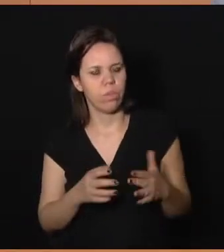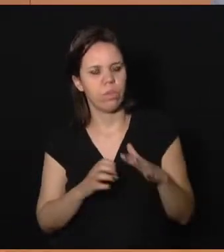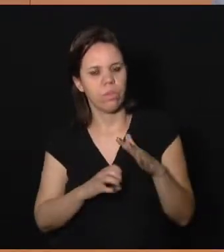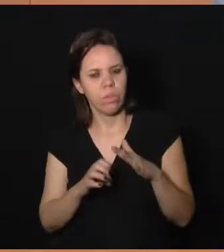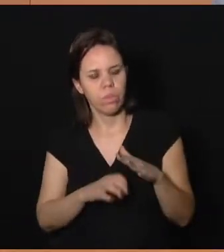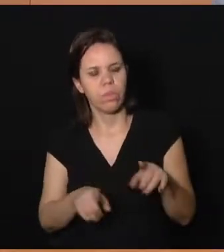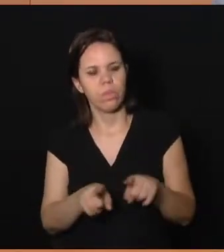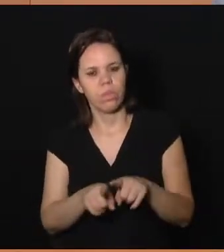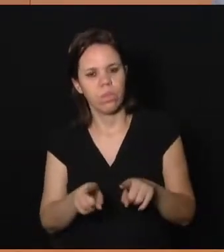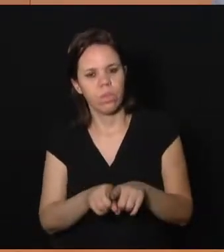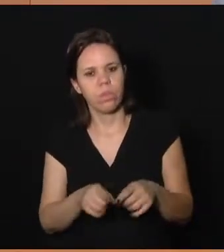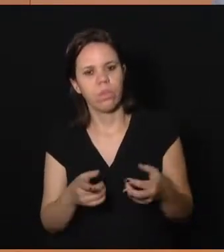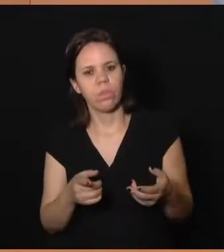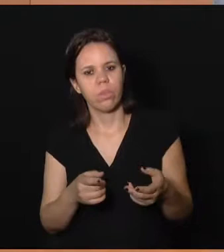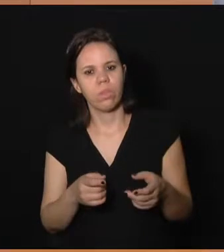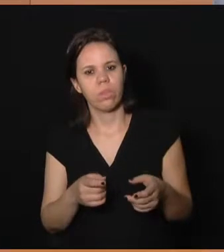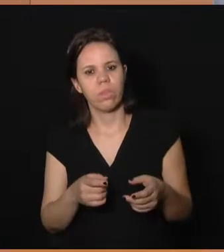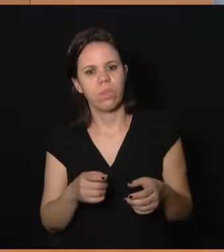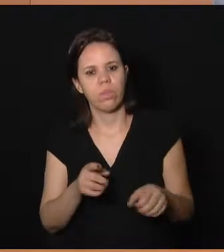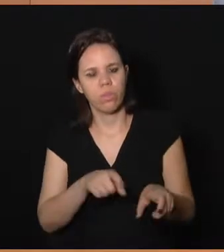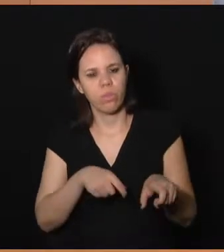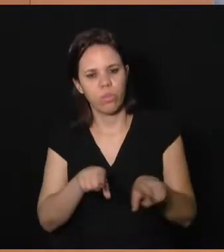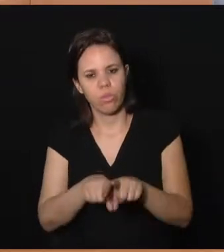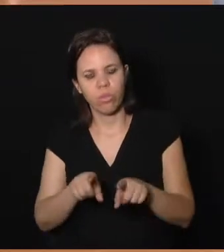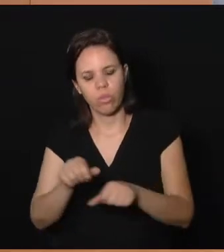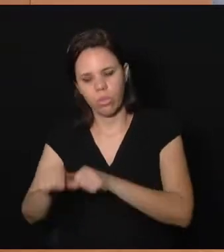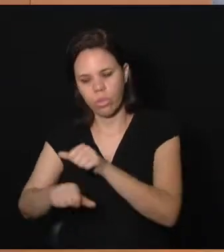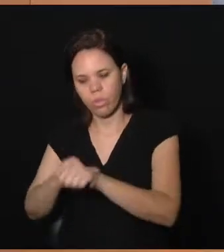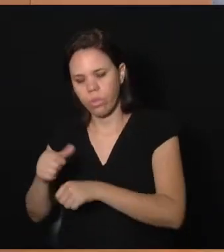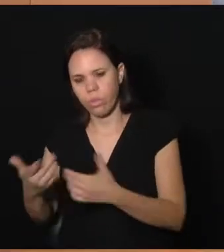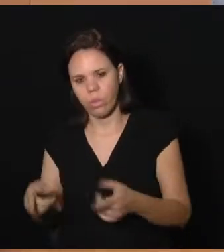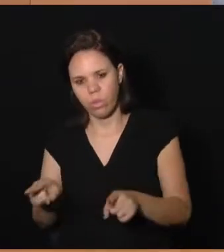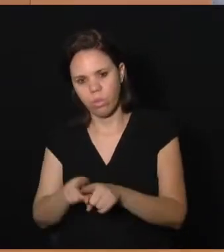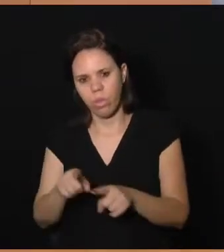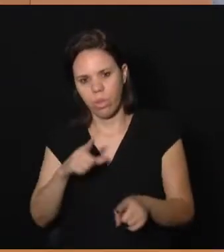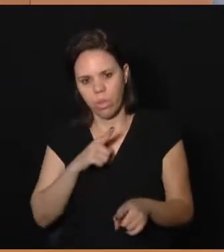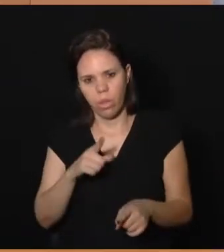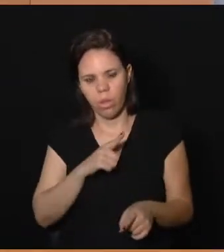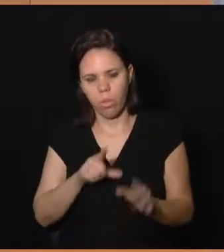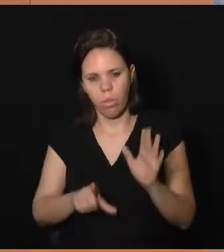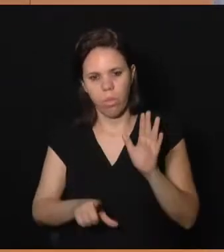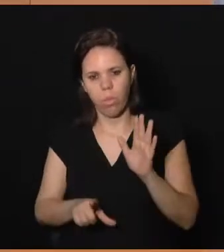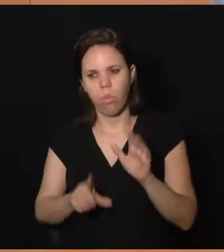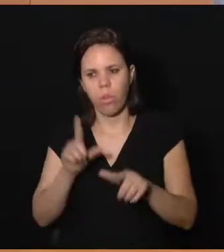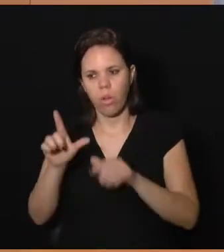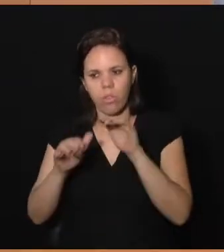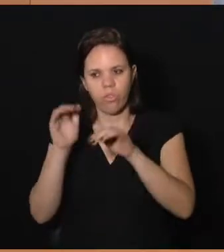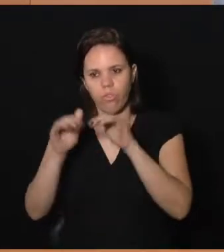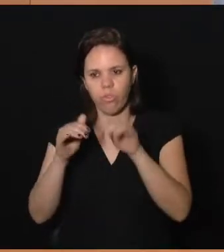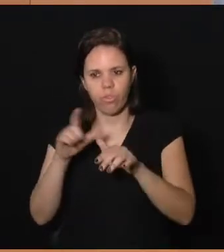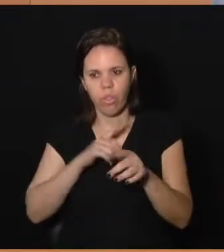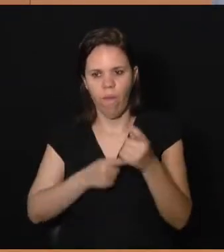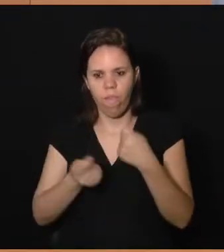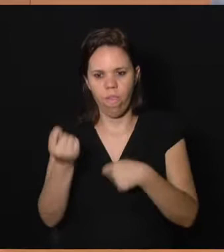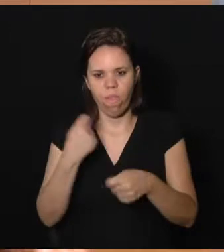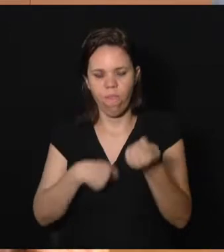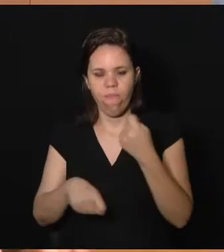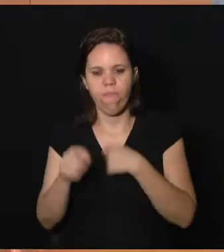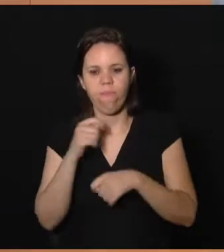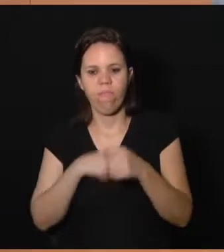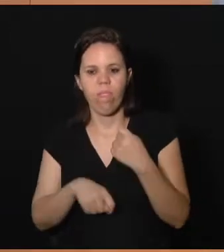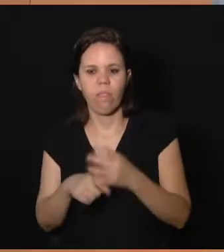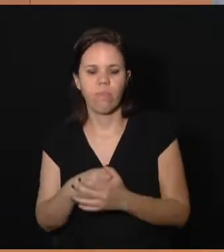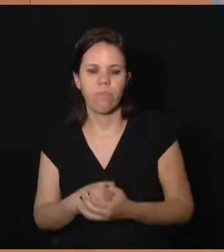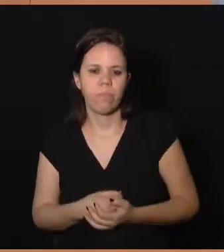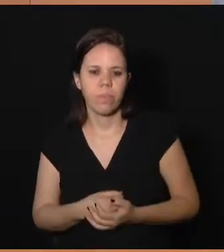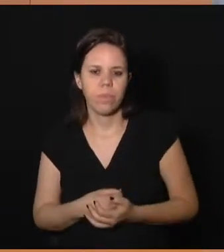são as necessidades de se transformar e de se fazer um corredor logístico que possa realmente viabilizar,